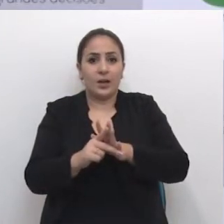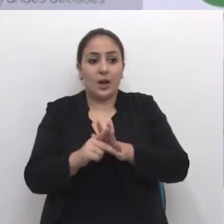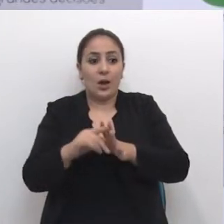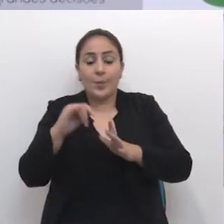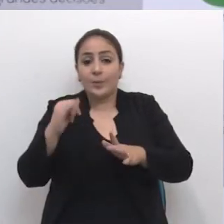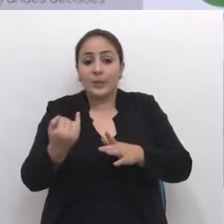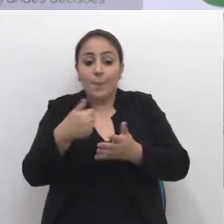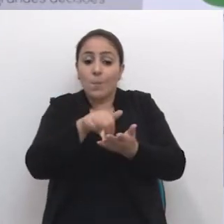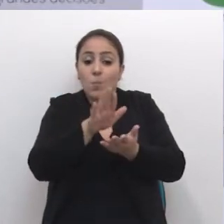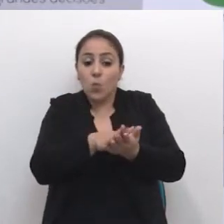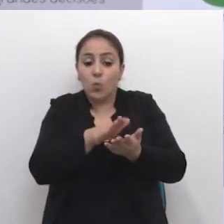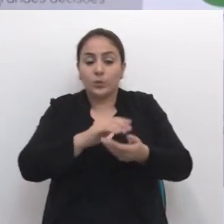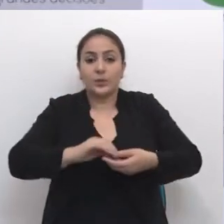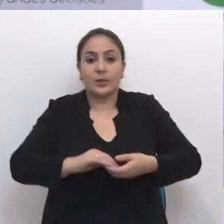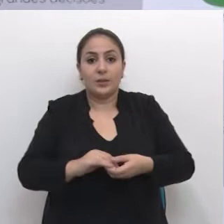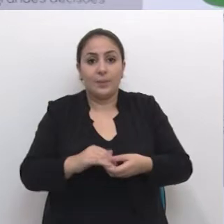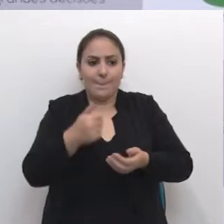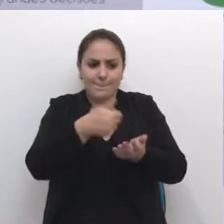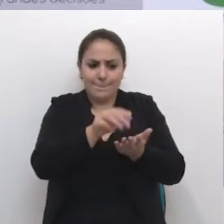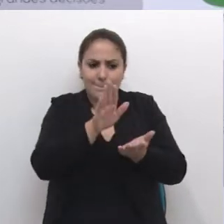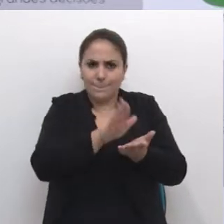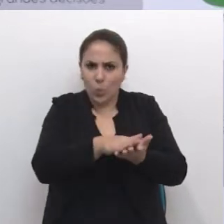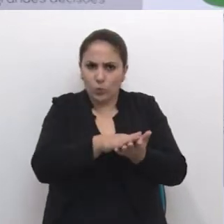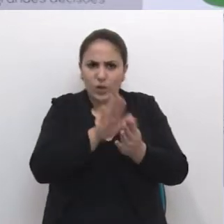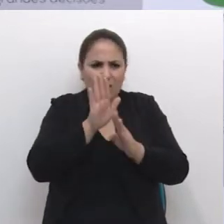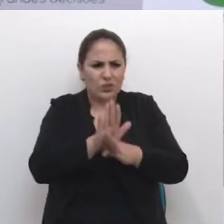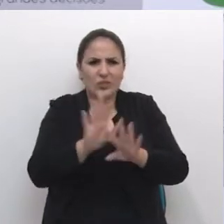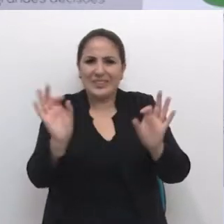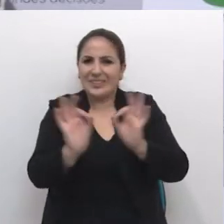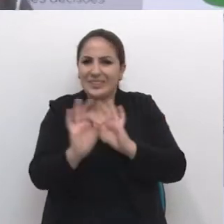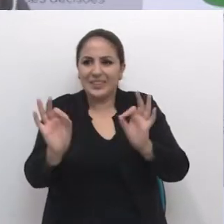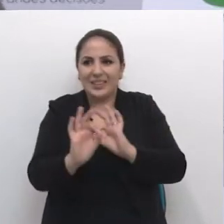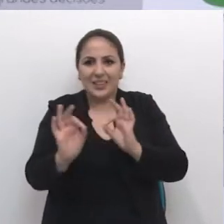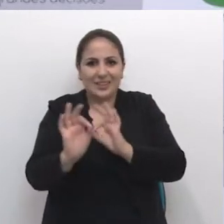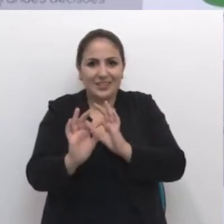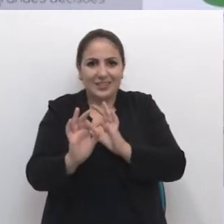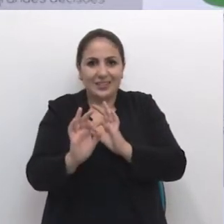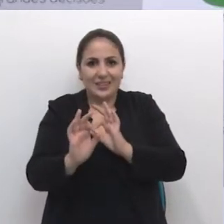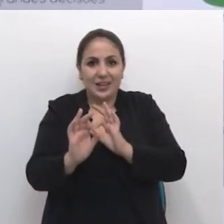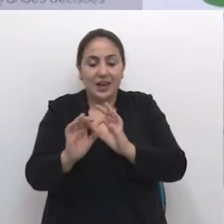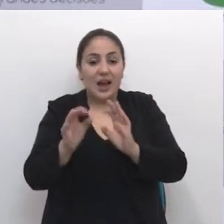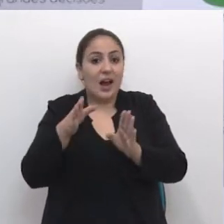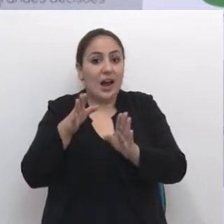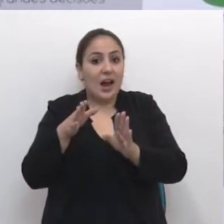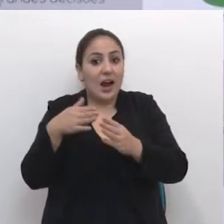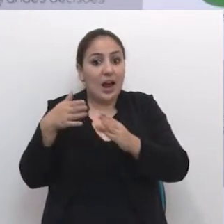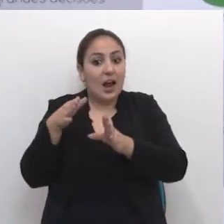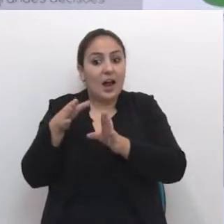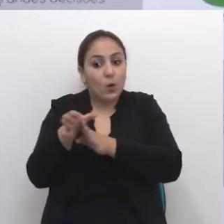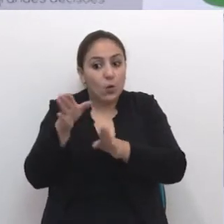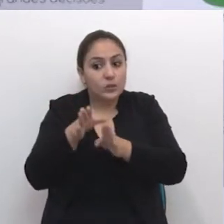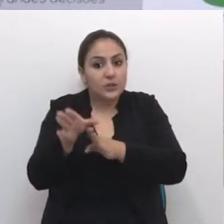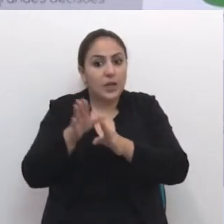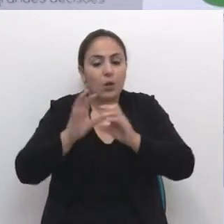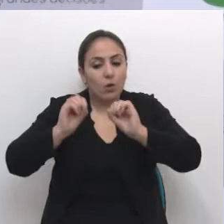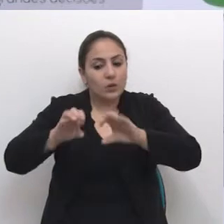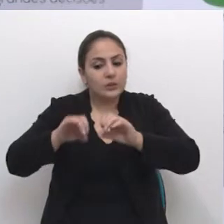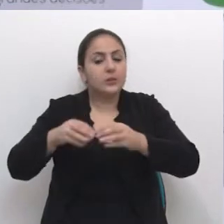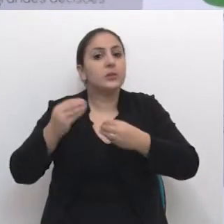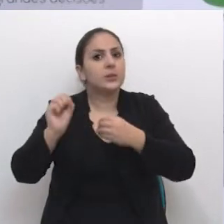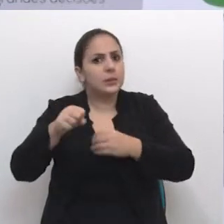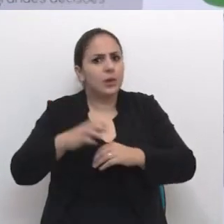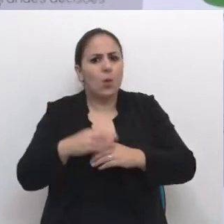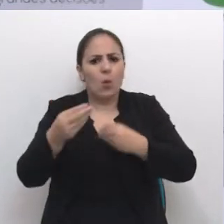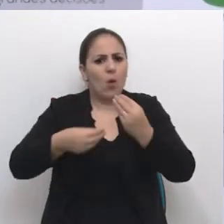tirar o aproveitamento das multas. Multa não orienta ninguém e não educa ninguém. Orientação, sim. Onde é que já se